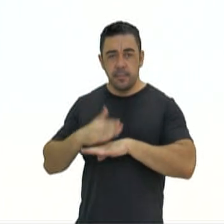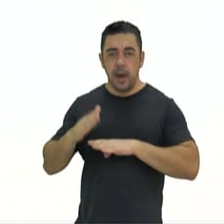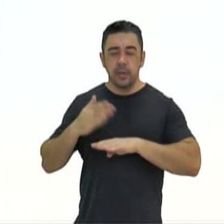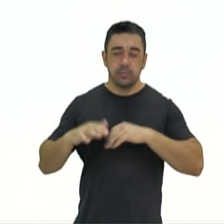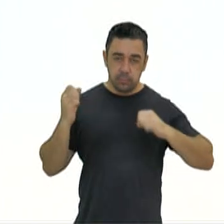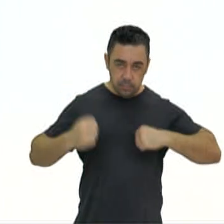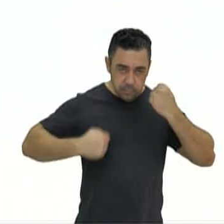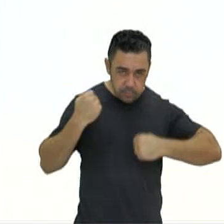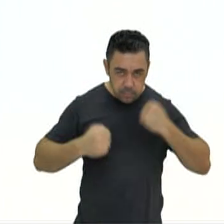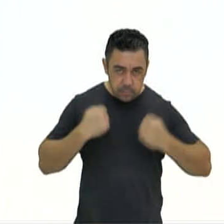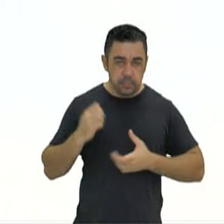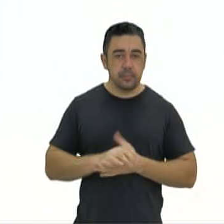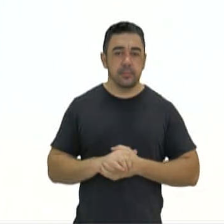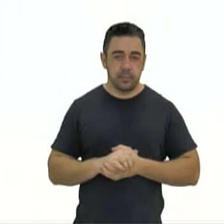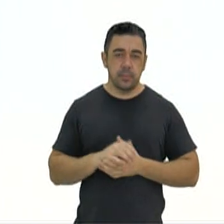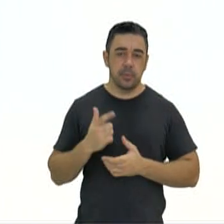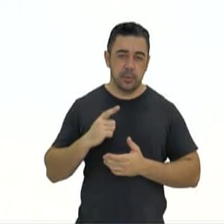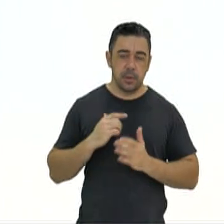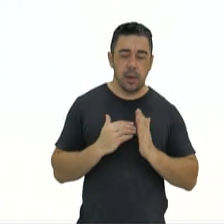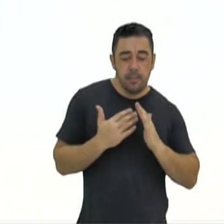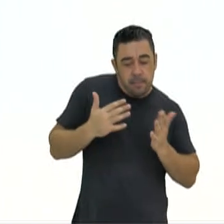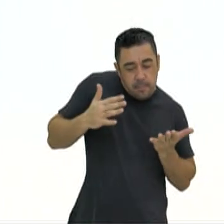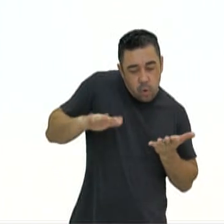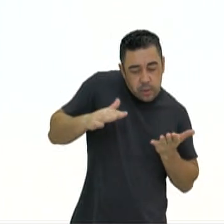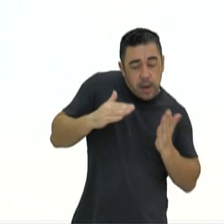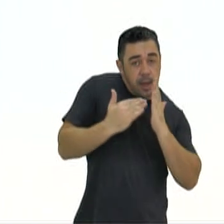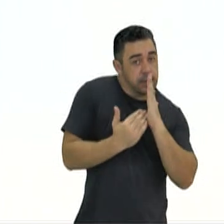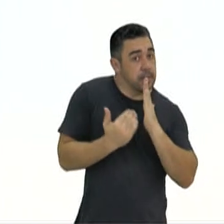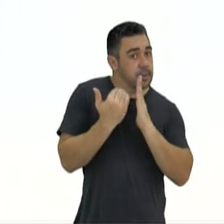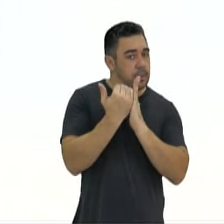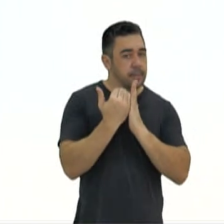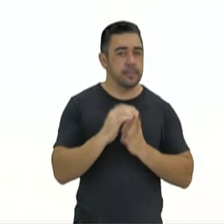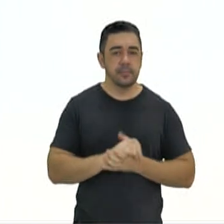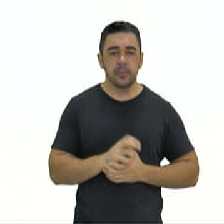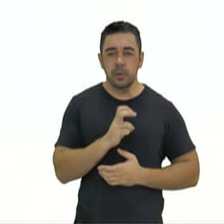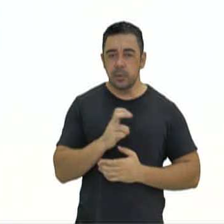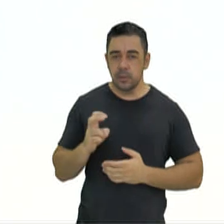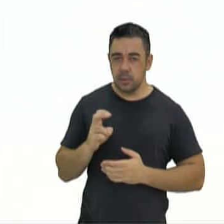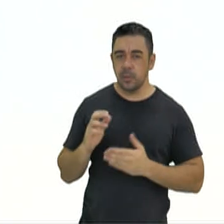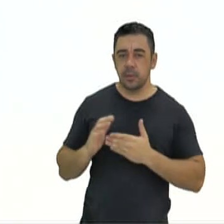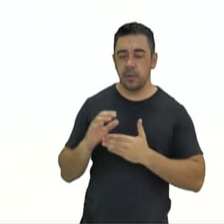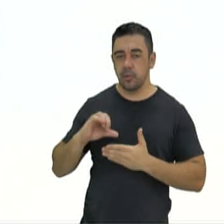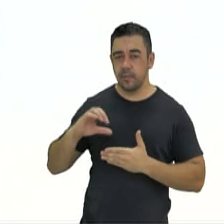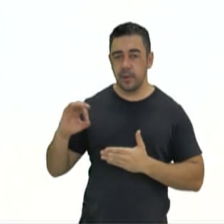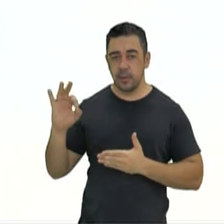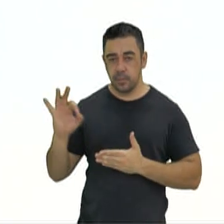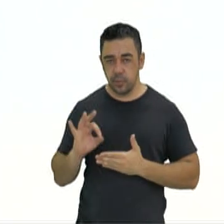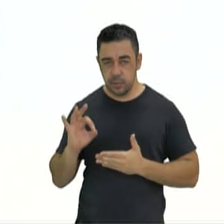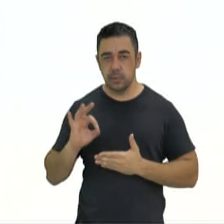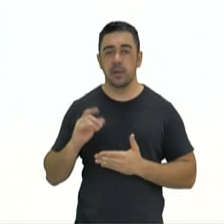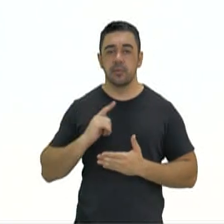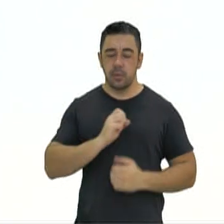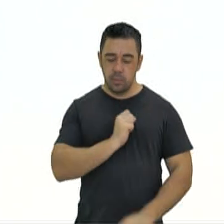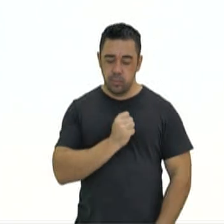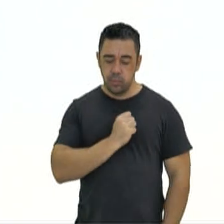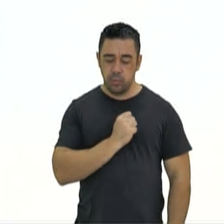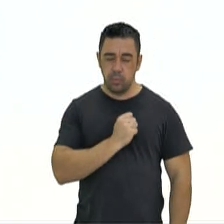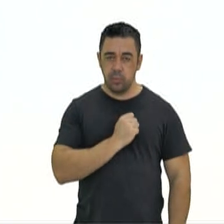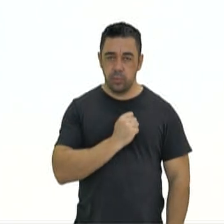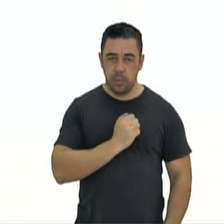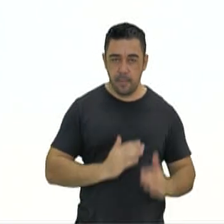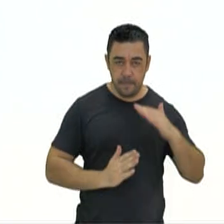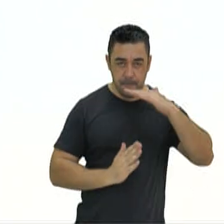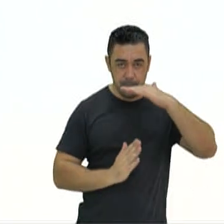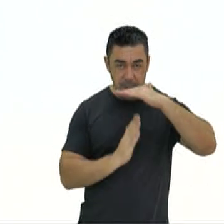predominante, intensidade moderada vigorosa, 55 a 90% da frequência cardíaca máxima, 3 a